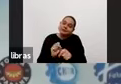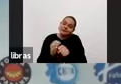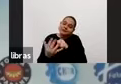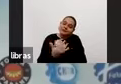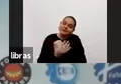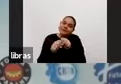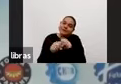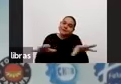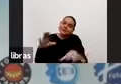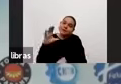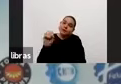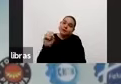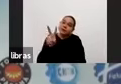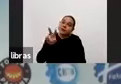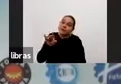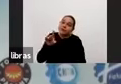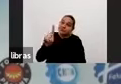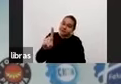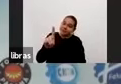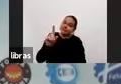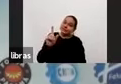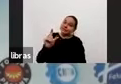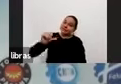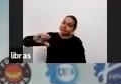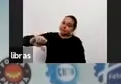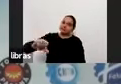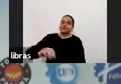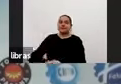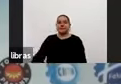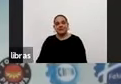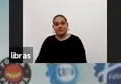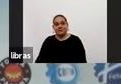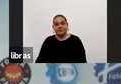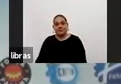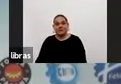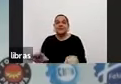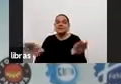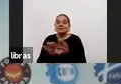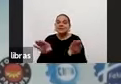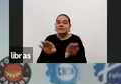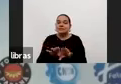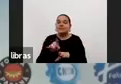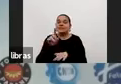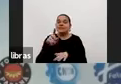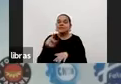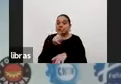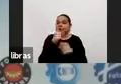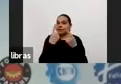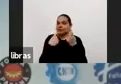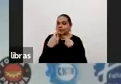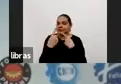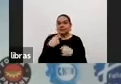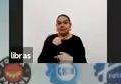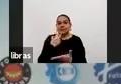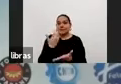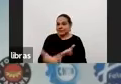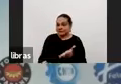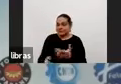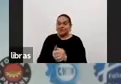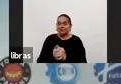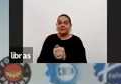Covid-19. Não dá para perder também uma entrevista bem bacana, a nossa especial de hoje. E na sequência, nós teremos aqui os